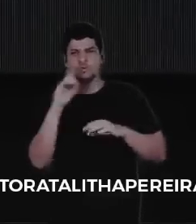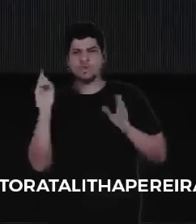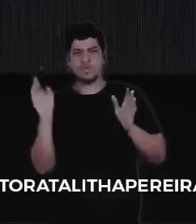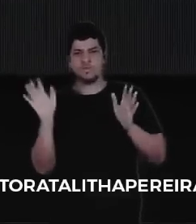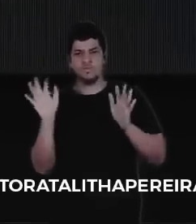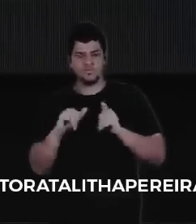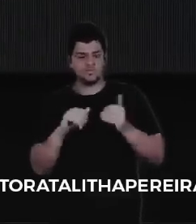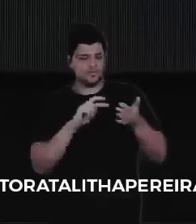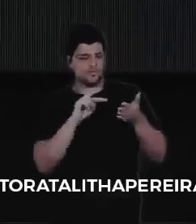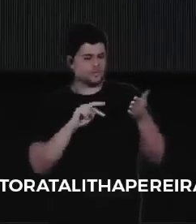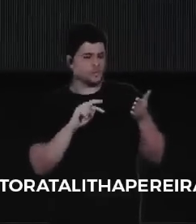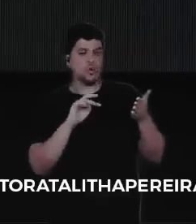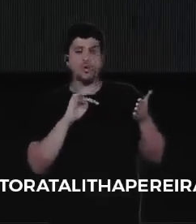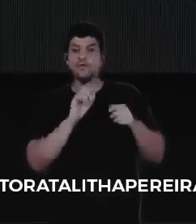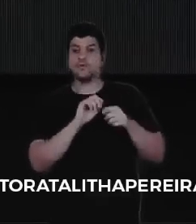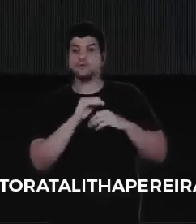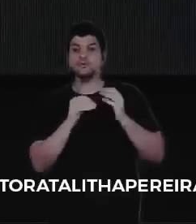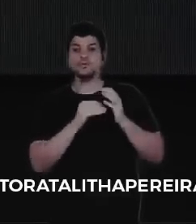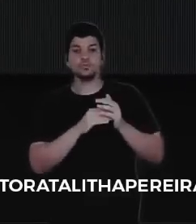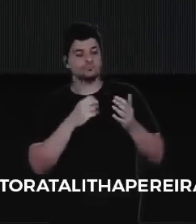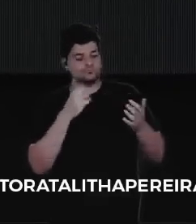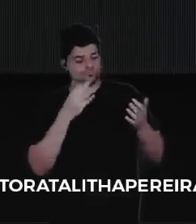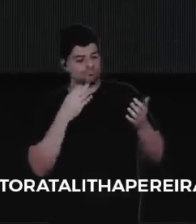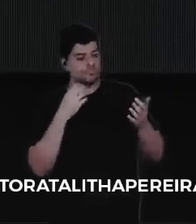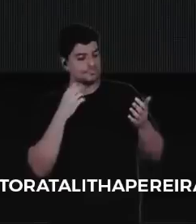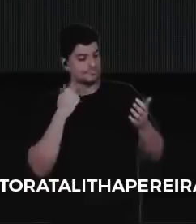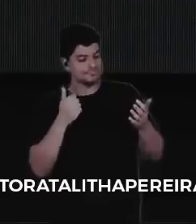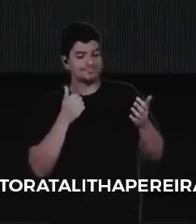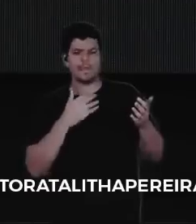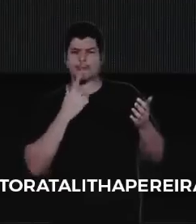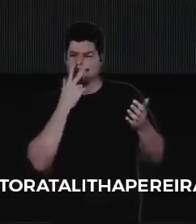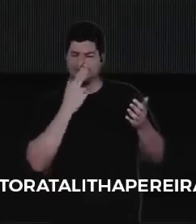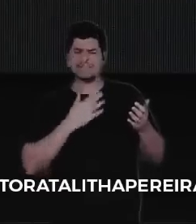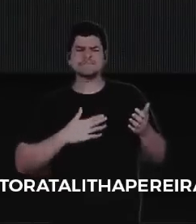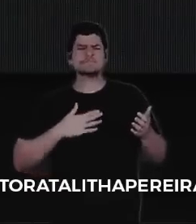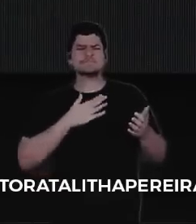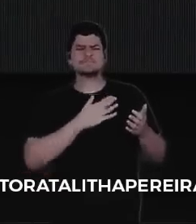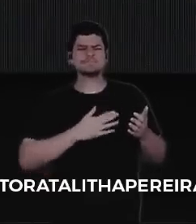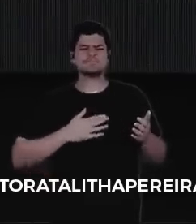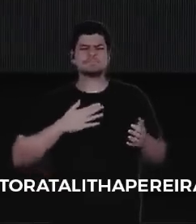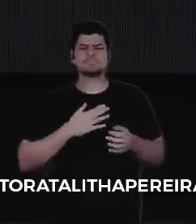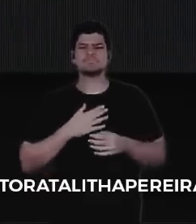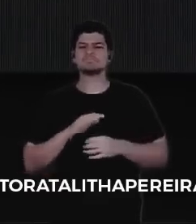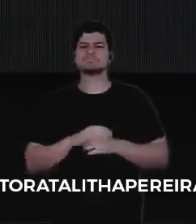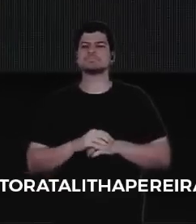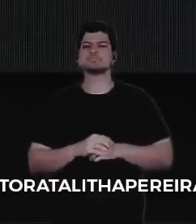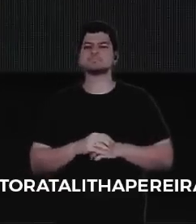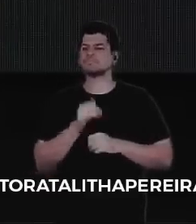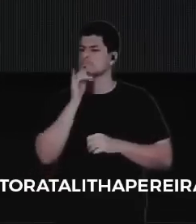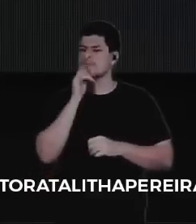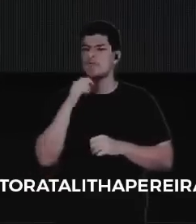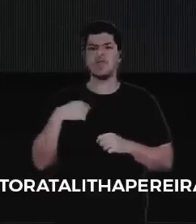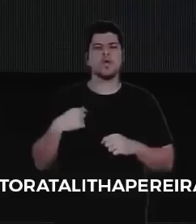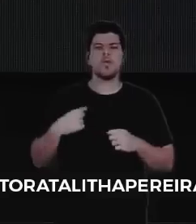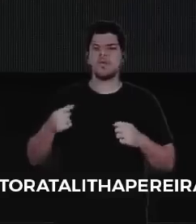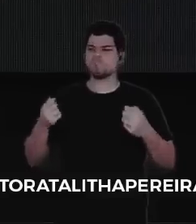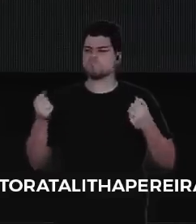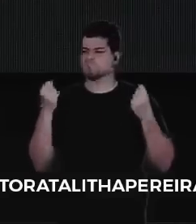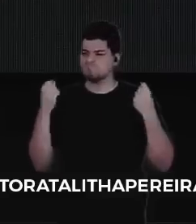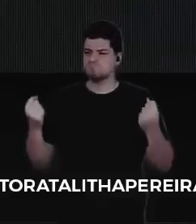eu tinha que fazer. Chega a dar aquela satisfação, né? Não. Por exemplo, eu tô lá, eu tô malhando, tal, isso, aquilo, outro. Eu